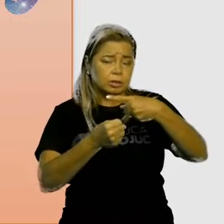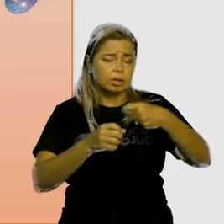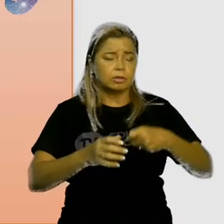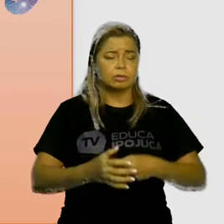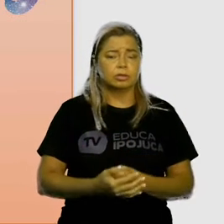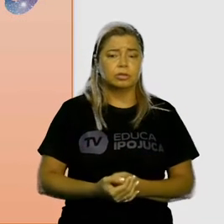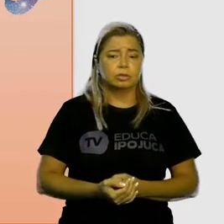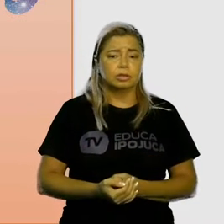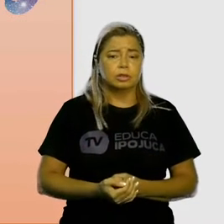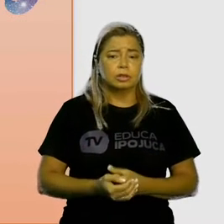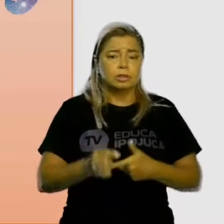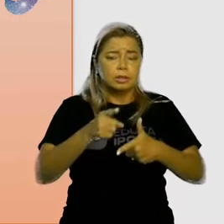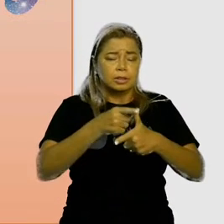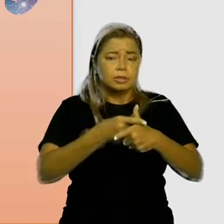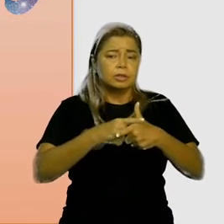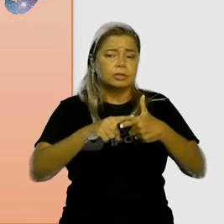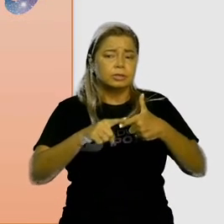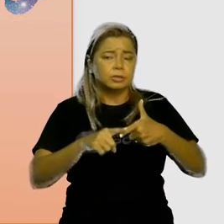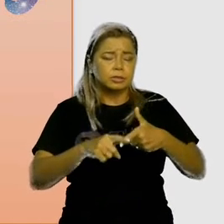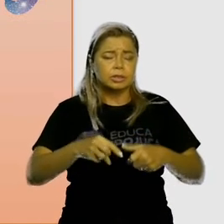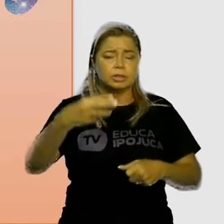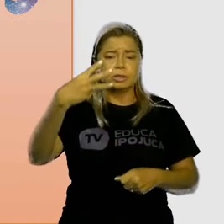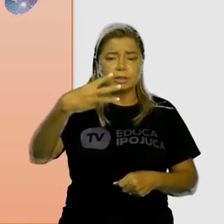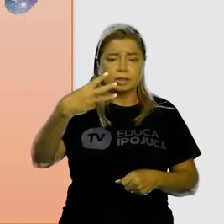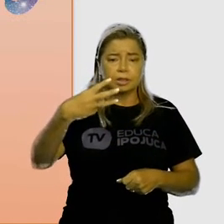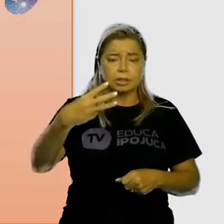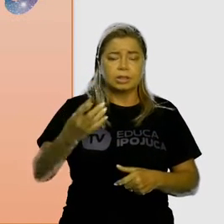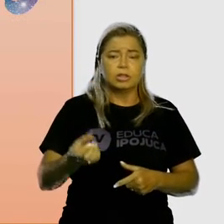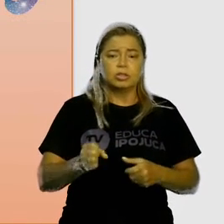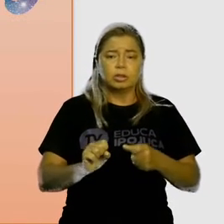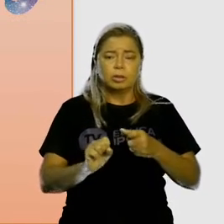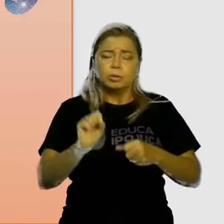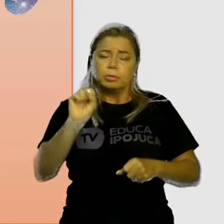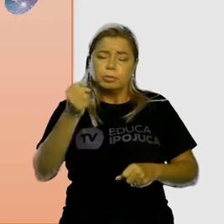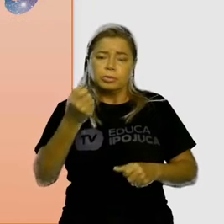3/8. Dividindo 3 por 8 dá